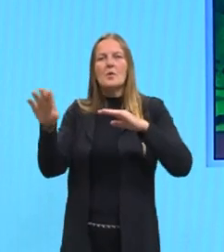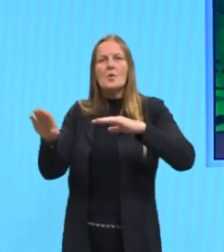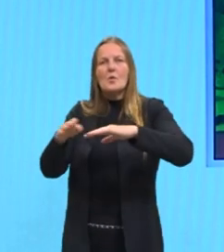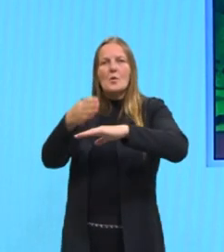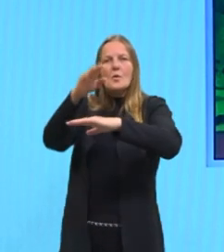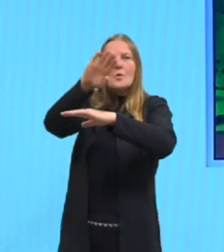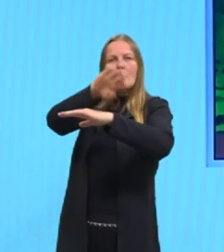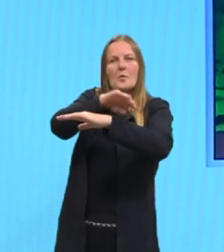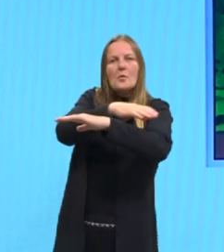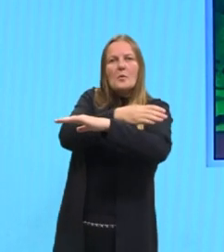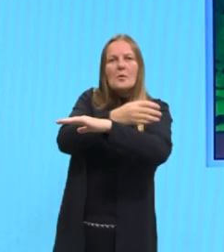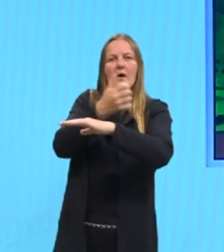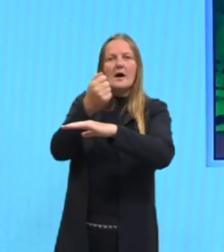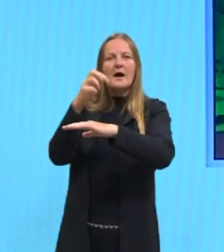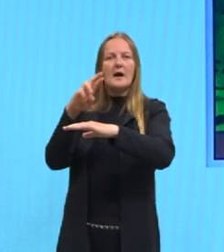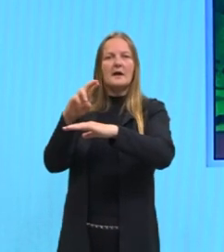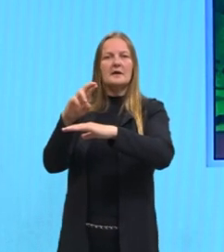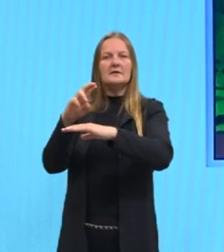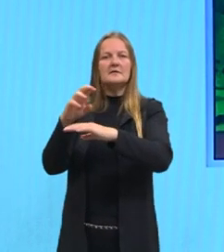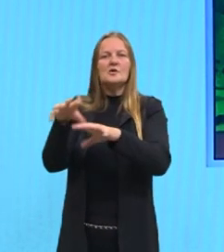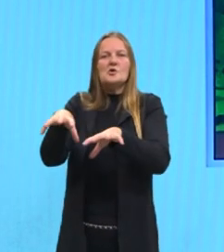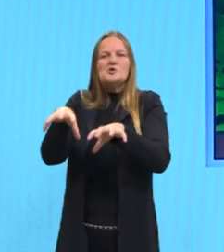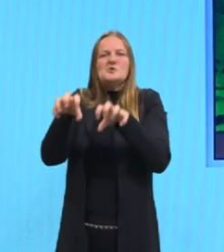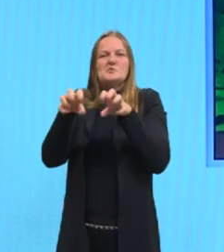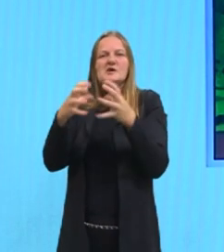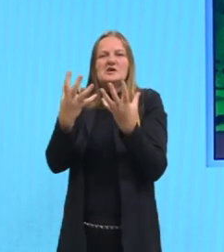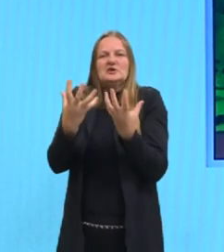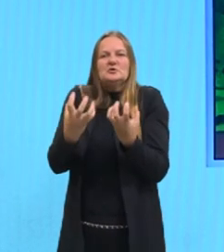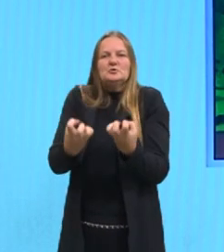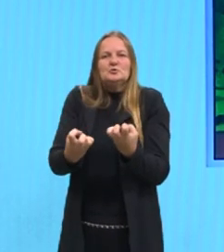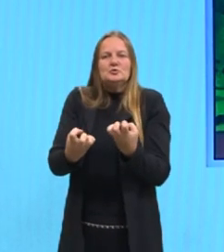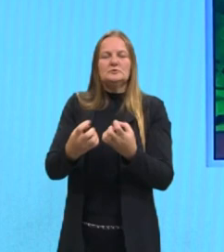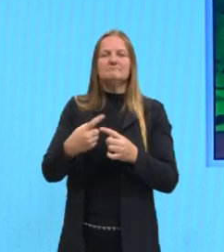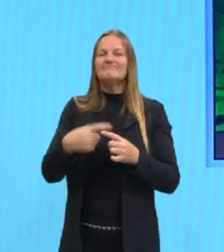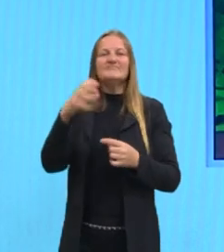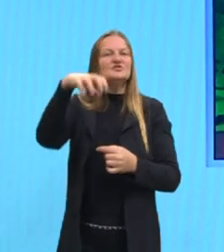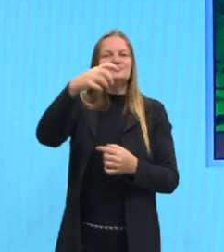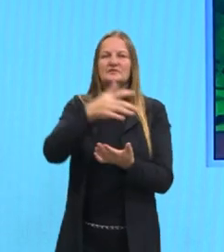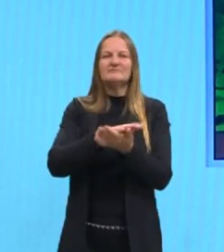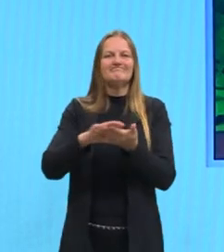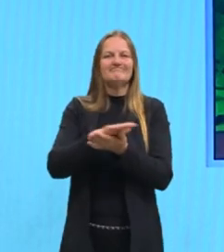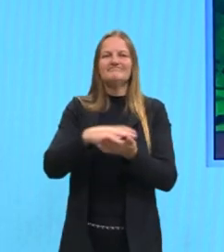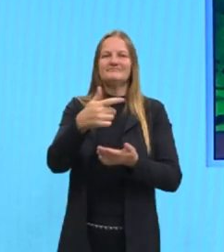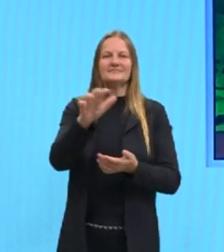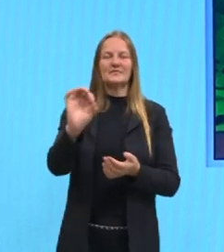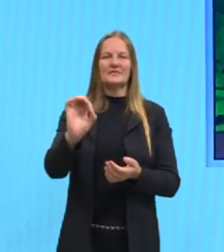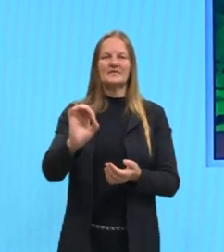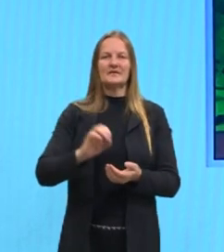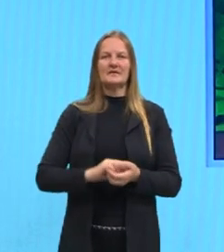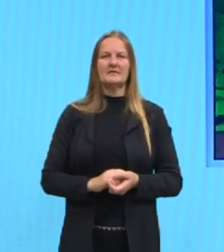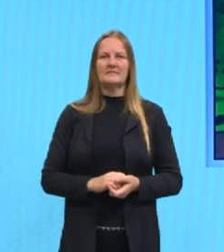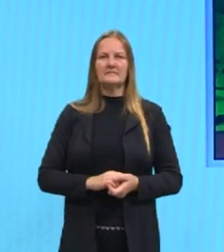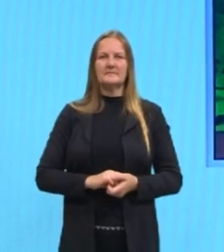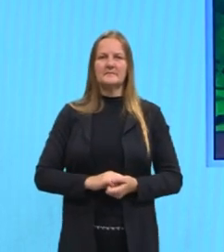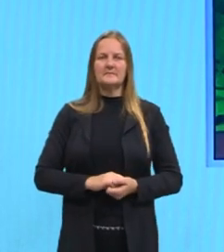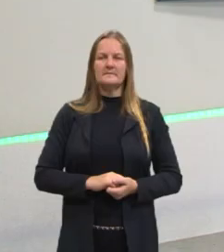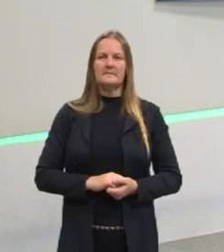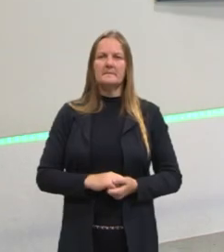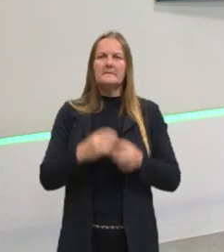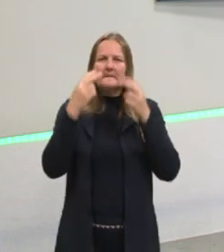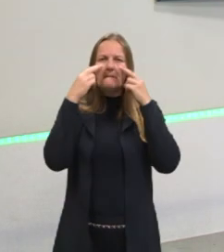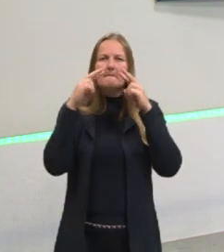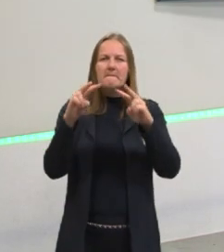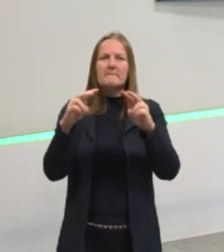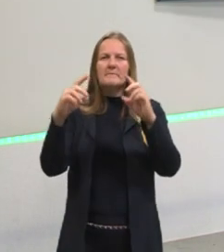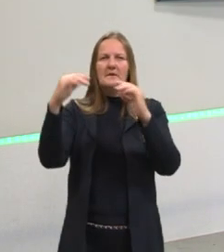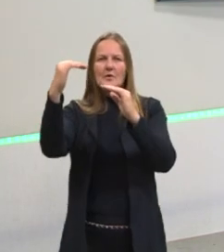essa região aqui já da depressão sertaneja já não vai ter mais chuva tá a gurizada então é a formação do da chuva orográfica e olha